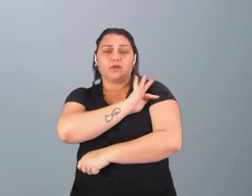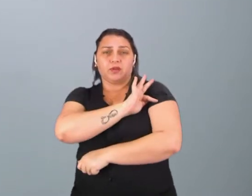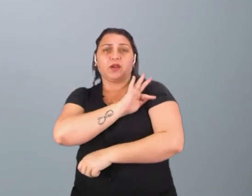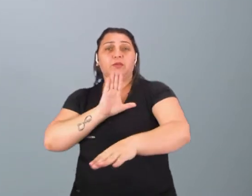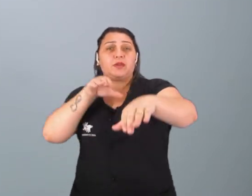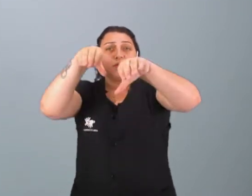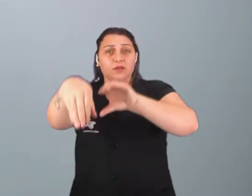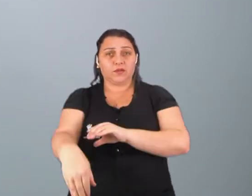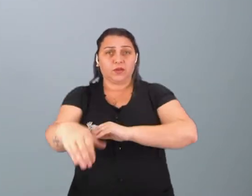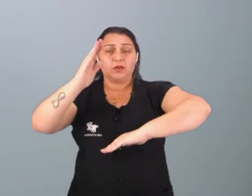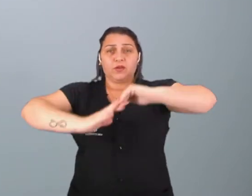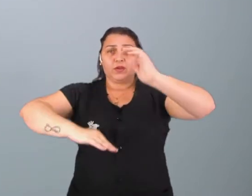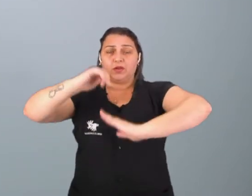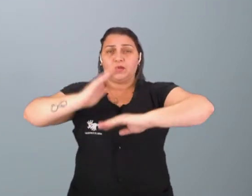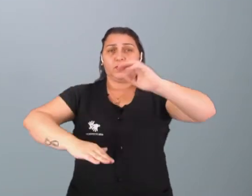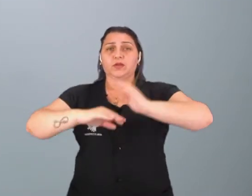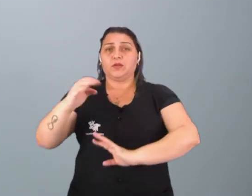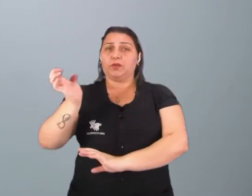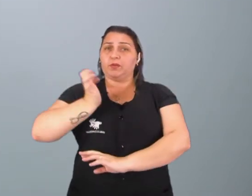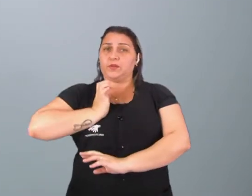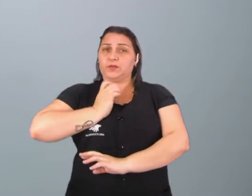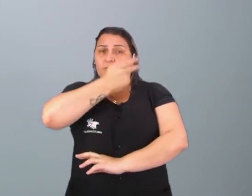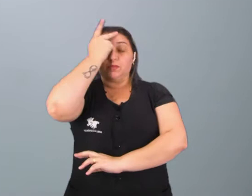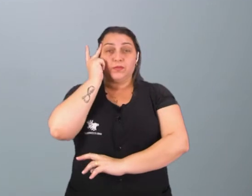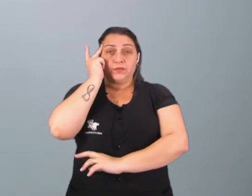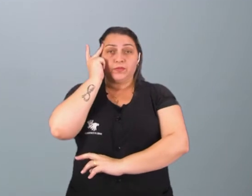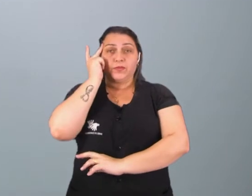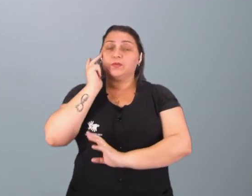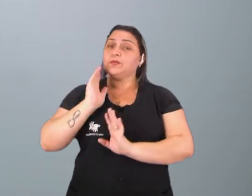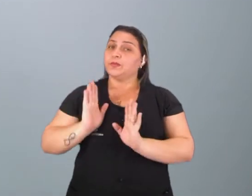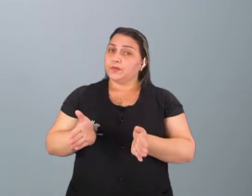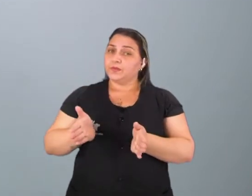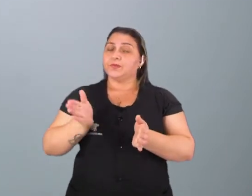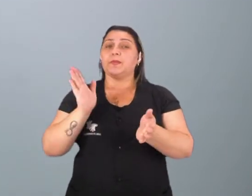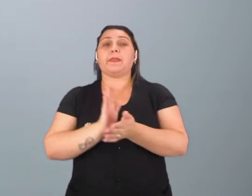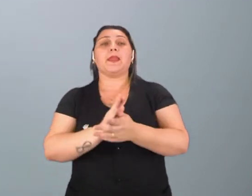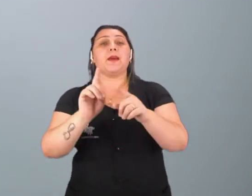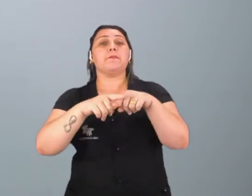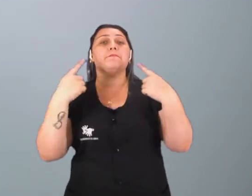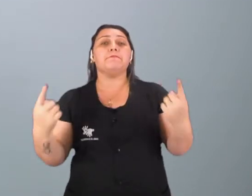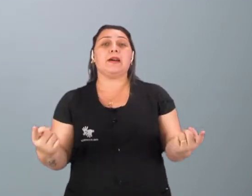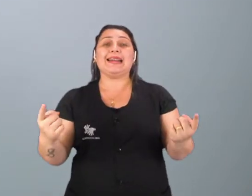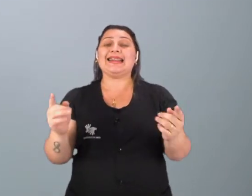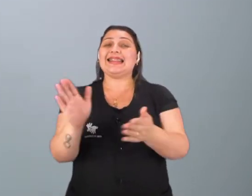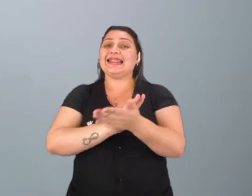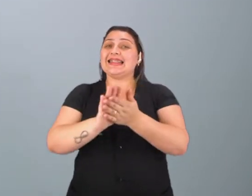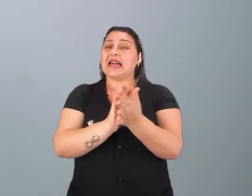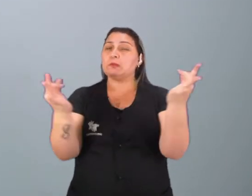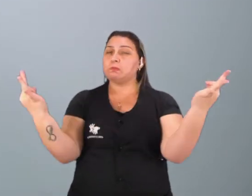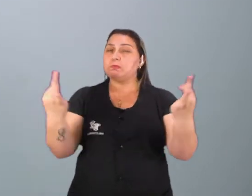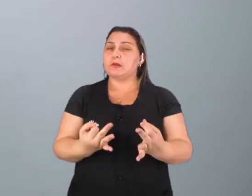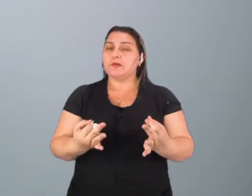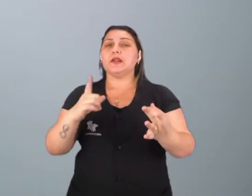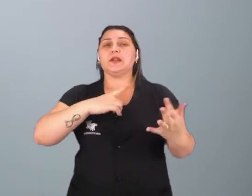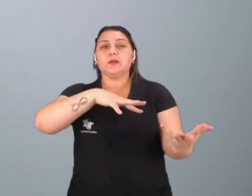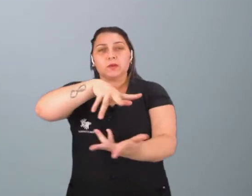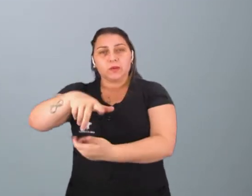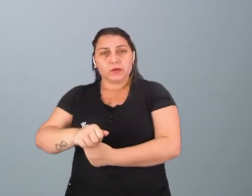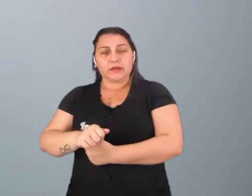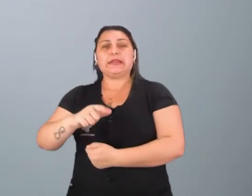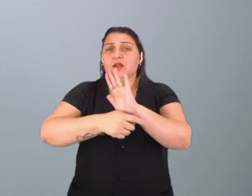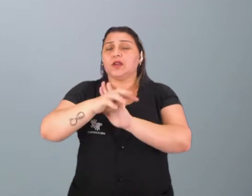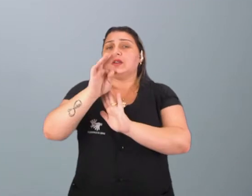pelos principais meios de comunicação: jornais, revistas, meios televisivos, rádio,